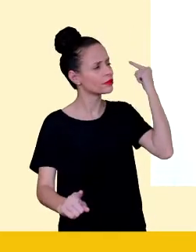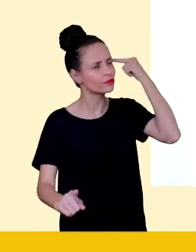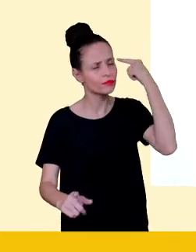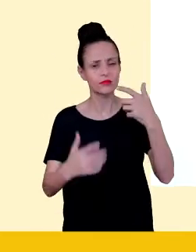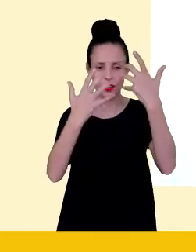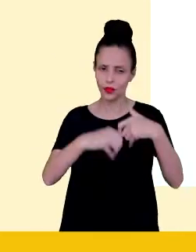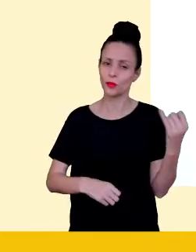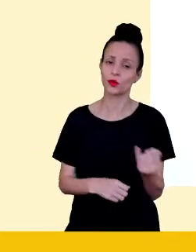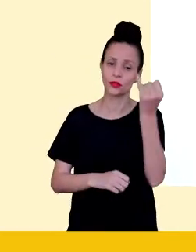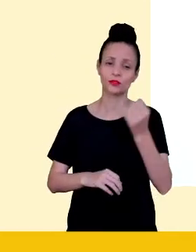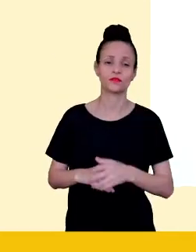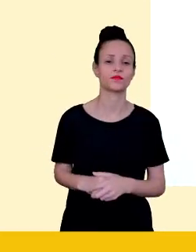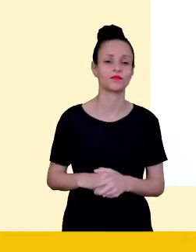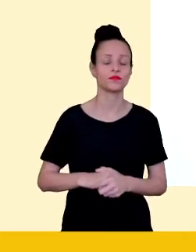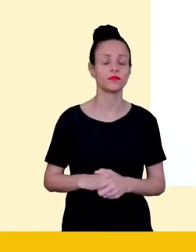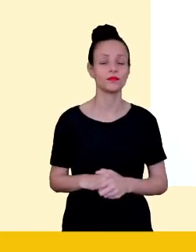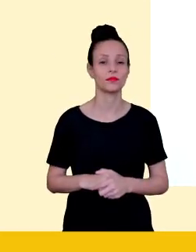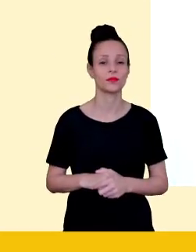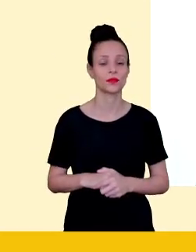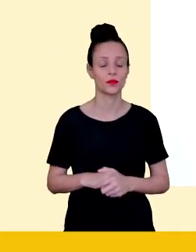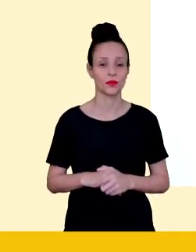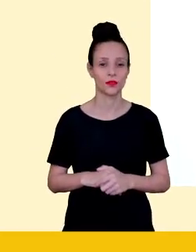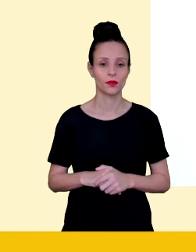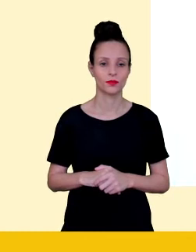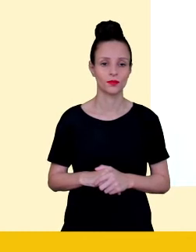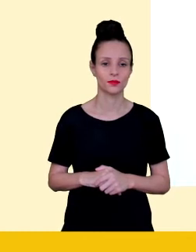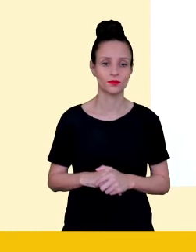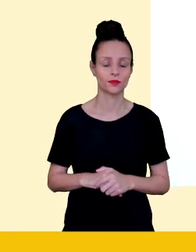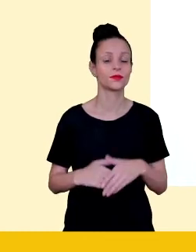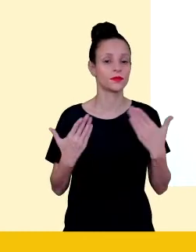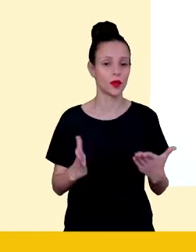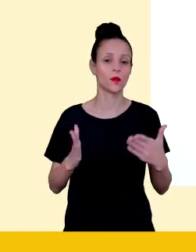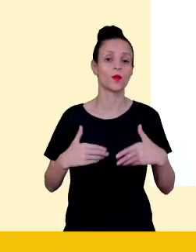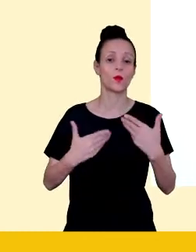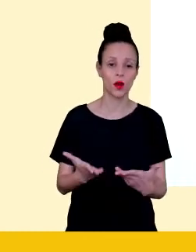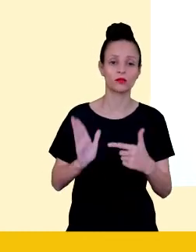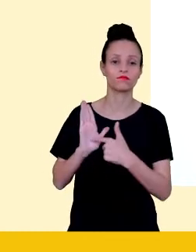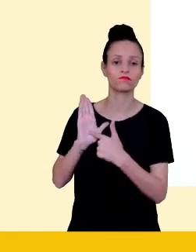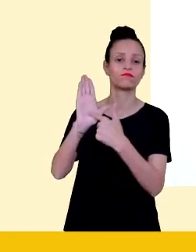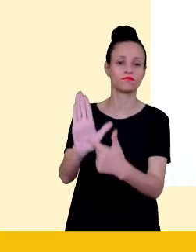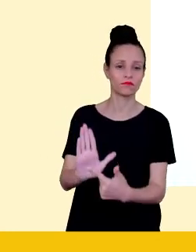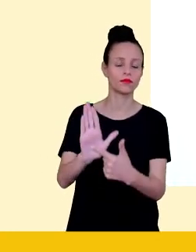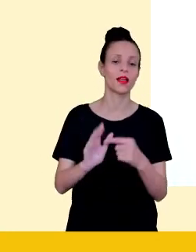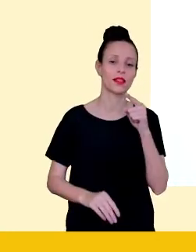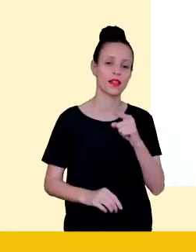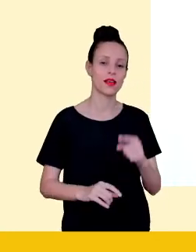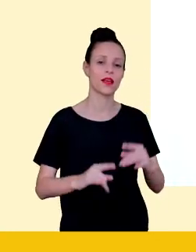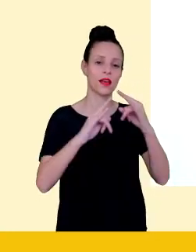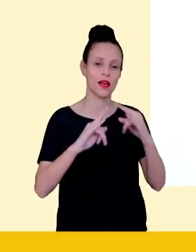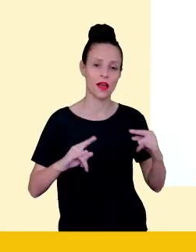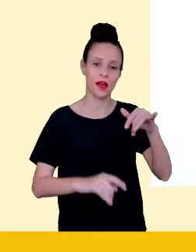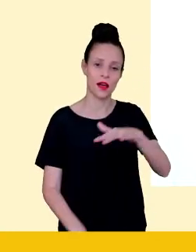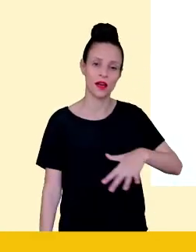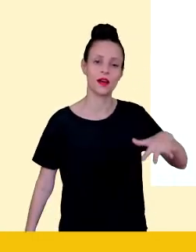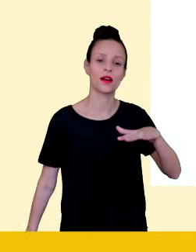o que aconteceu no passado, né? Então, quando o pessoal foi